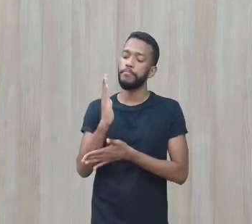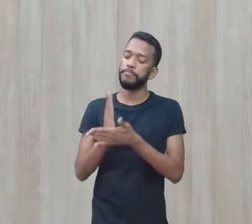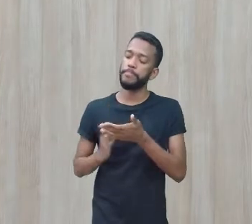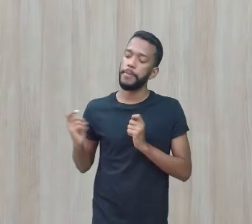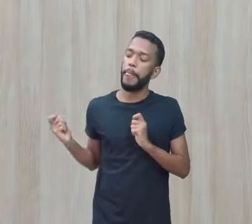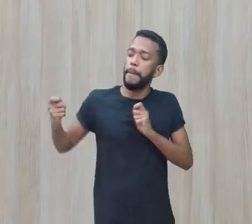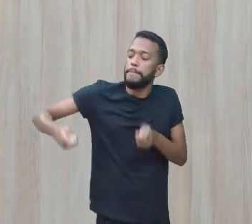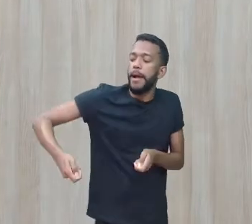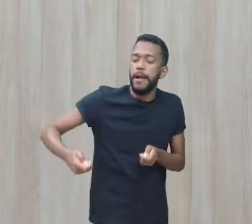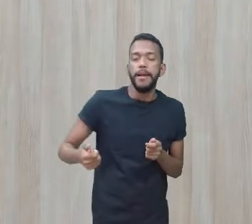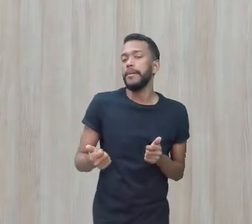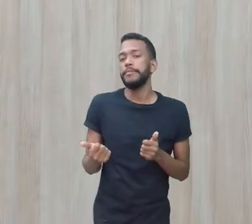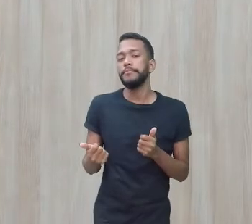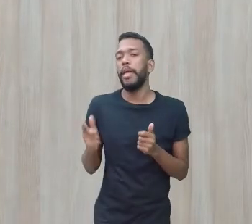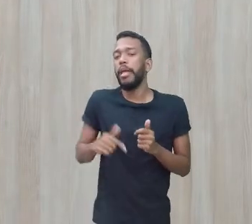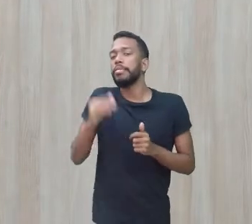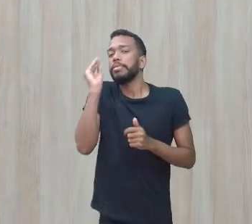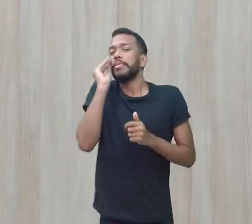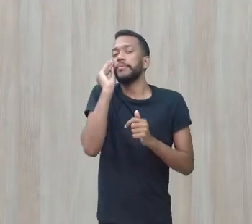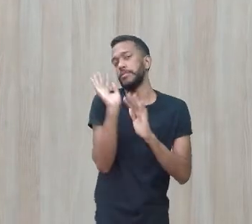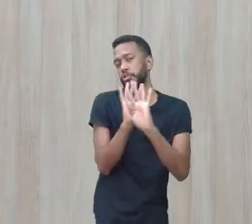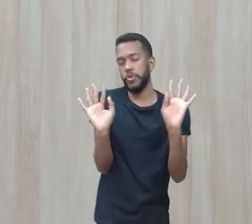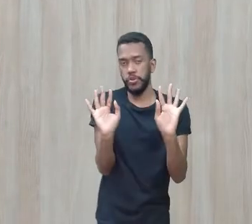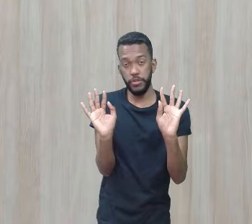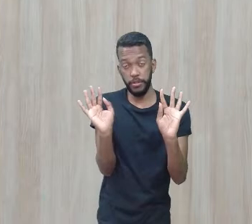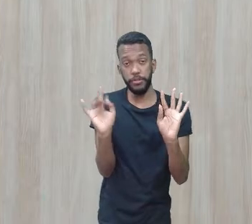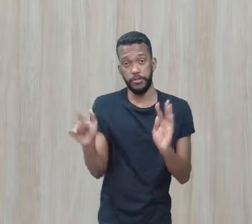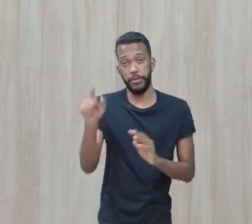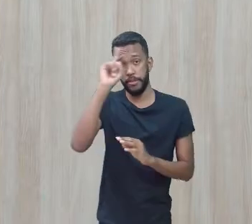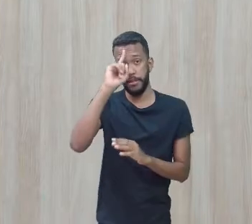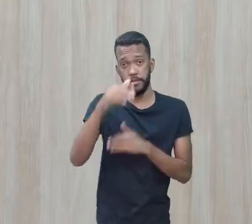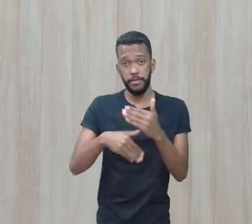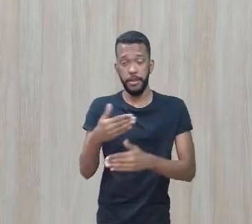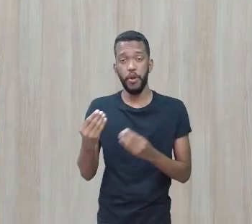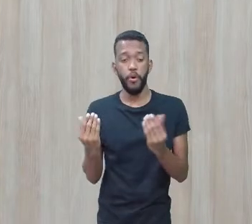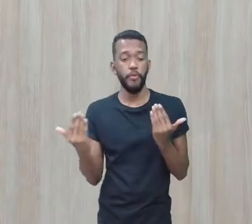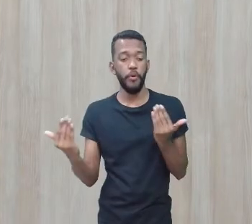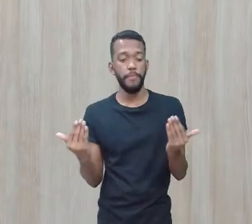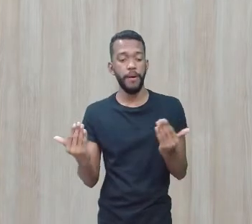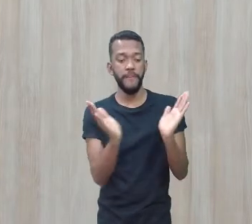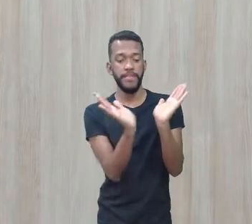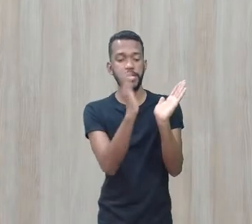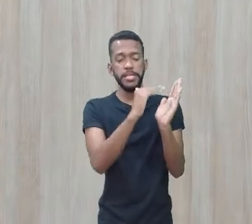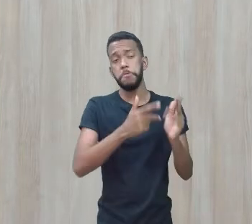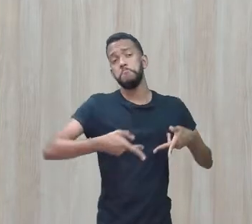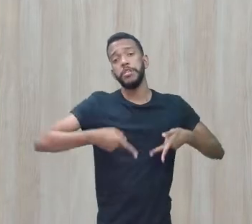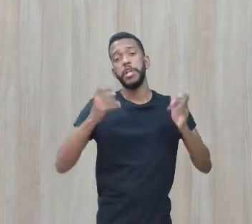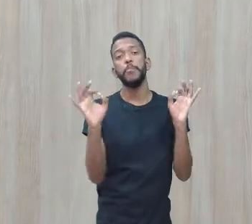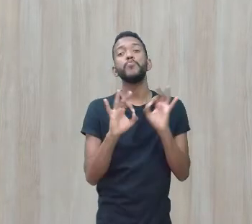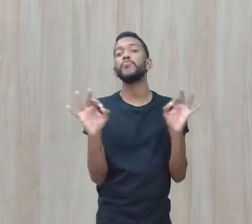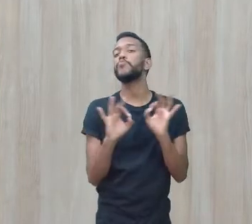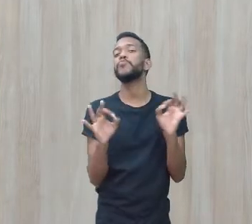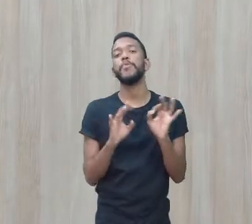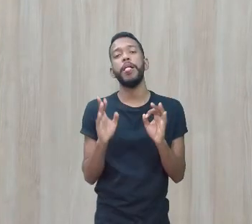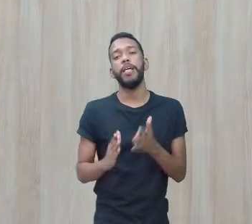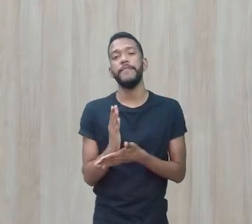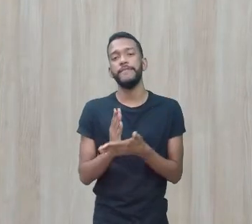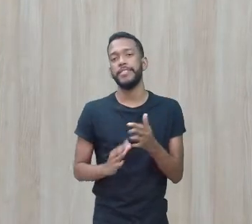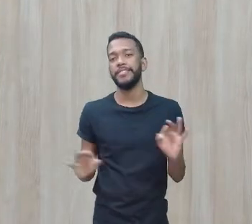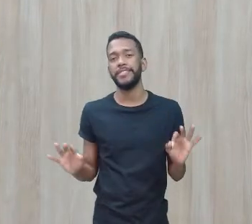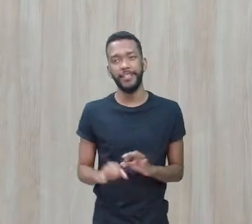dessa expressão que a gente usa no nosso dia a dia com a ideia da fração, sem perceber que é fração, tá bom?